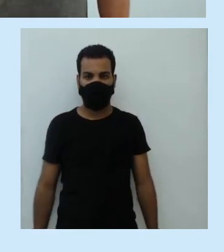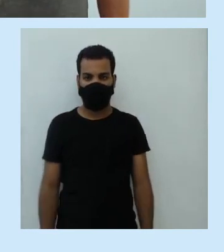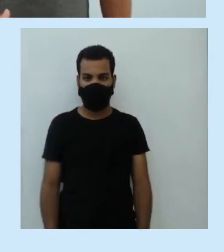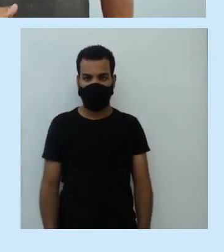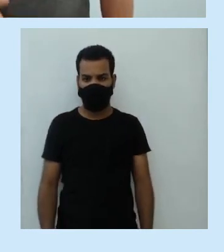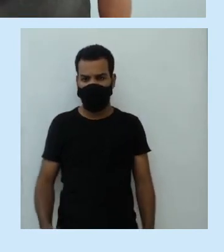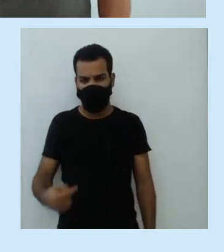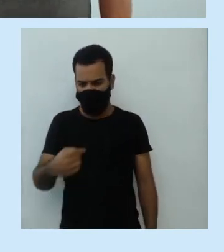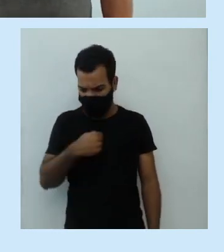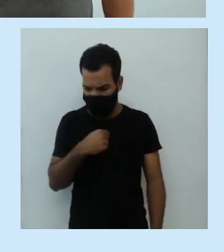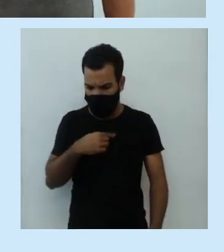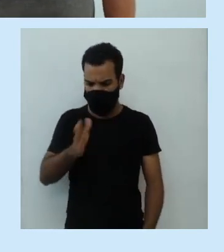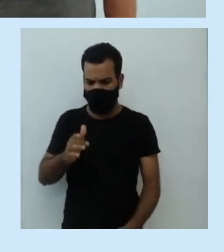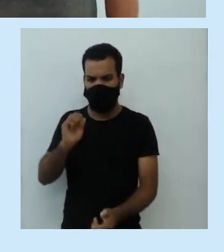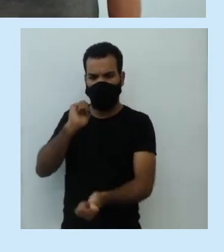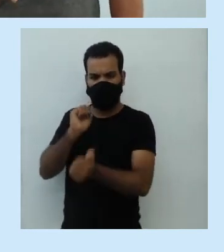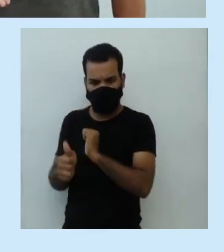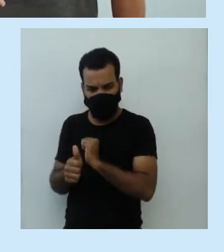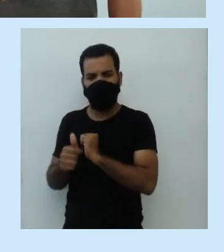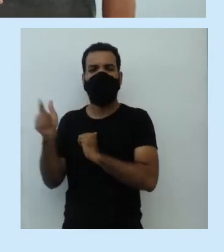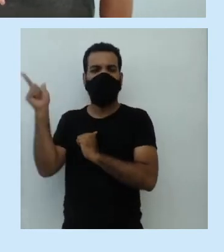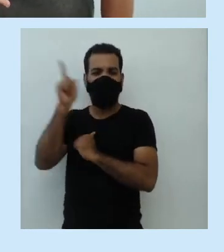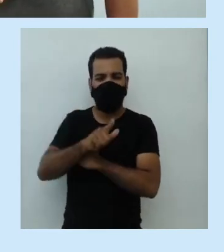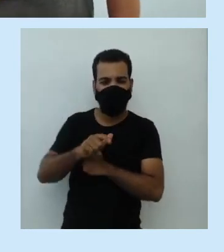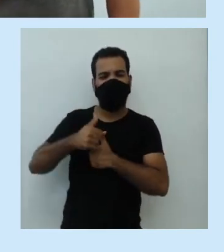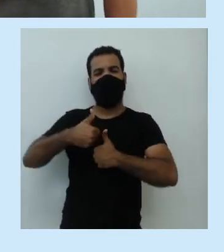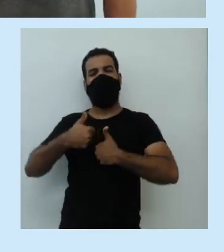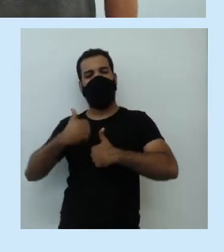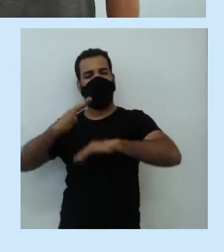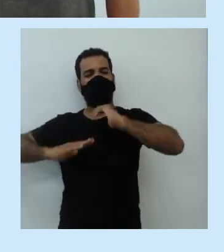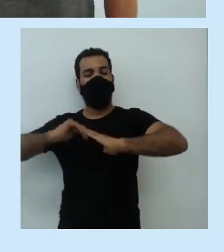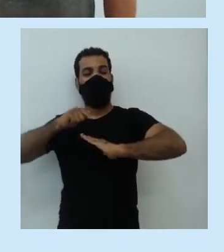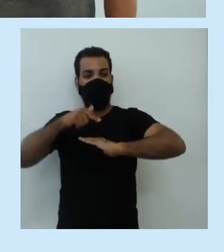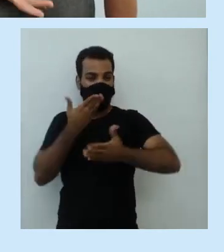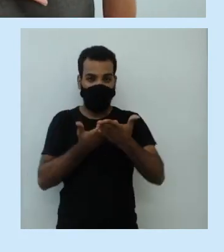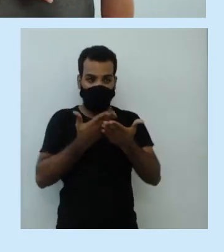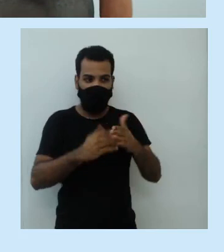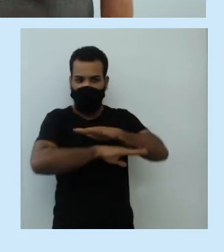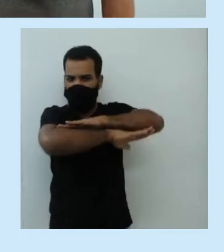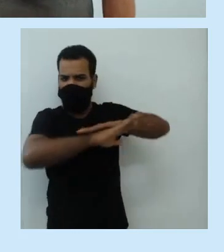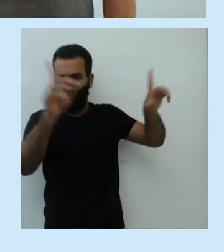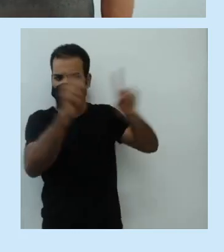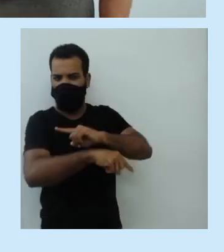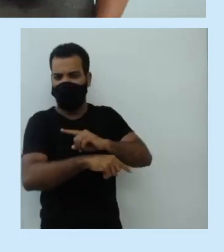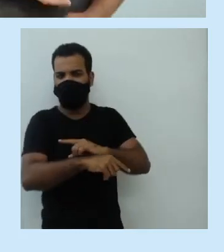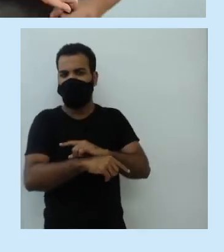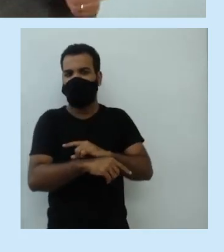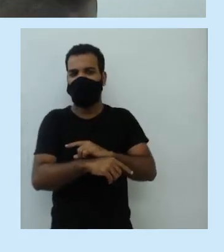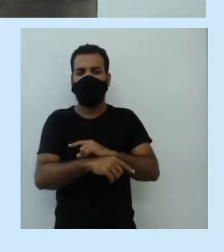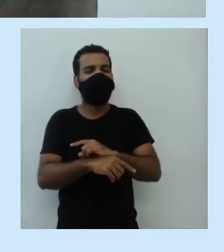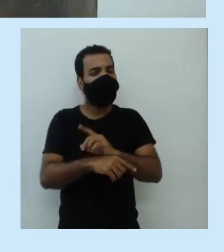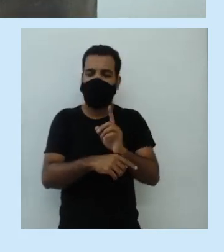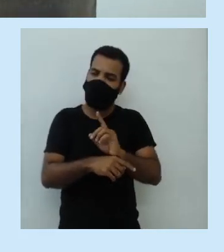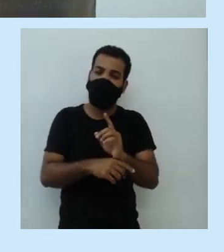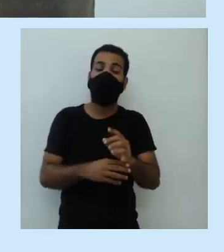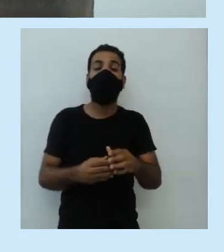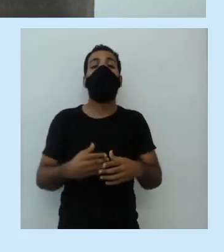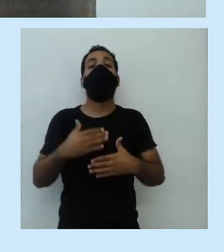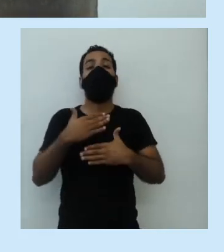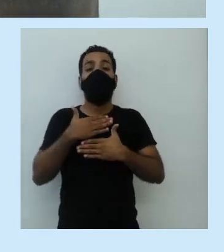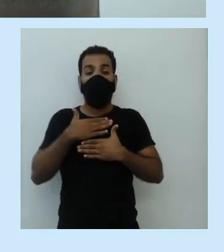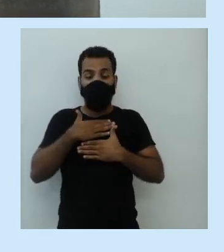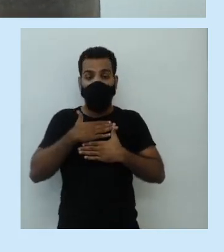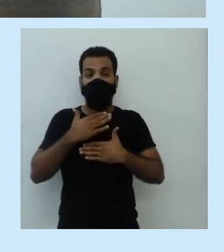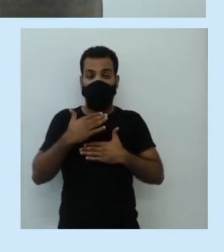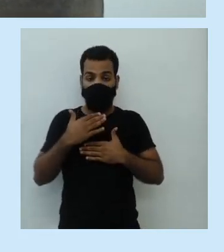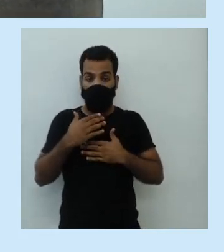impede, jovem, de você estudar. Estudar está dentro da premissa para ser uma pessoa